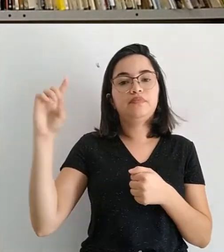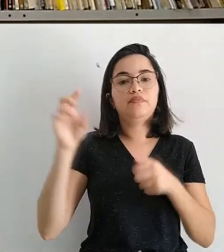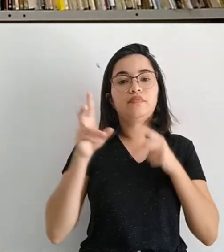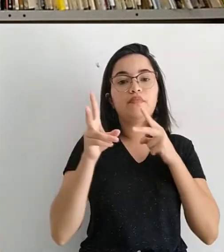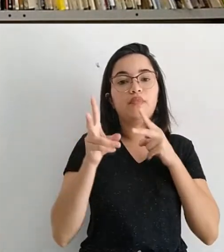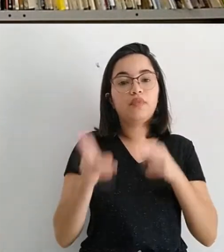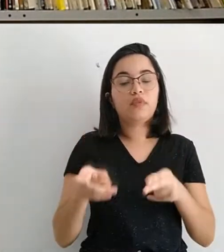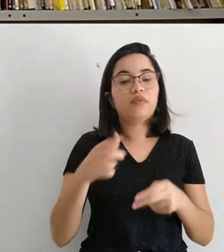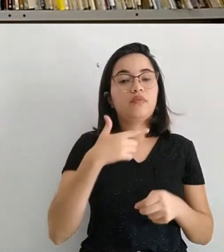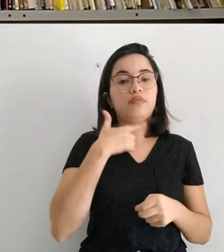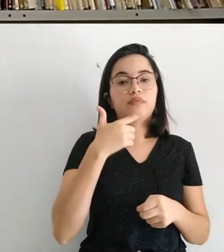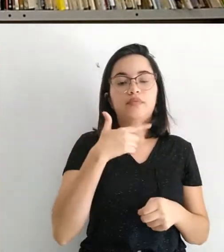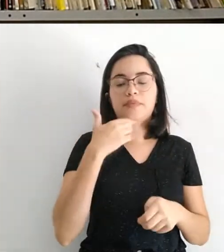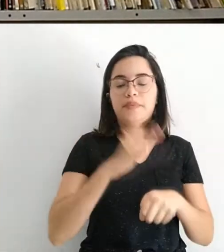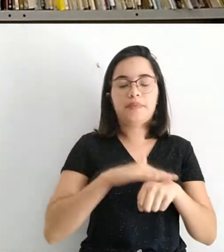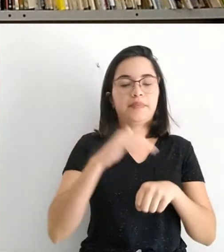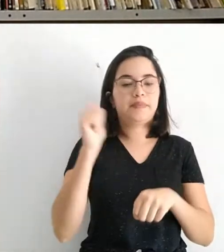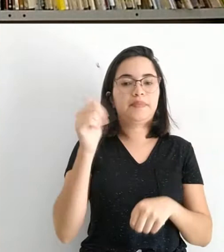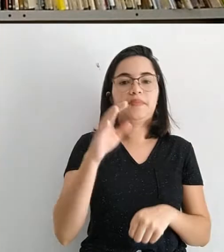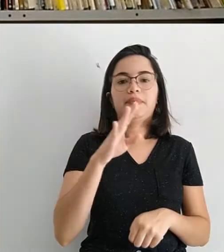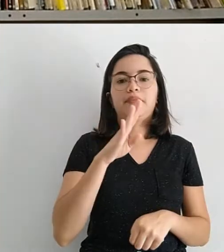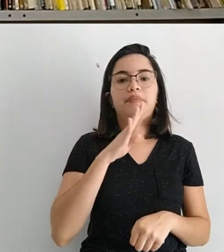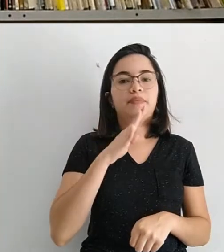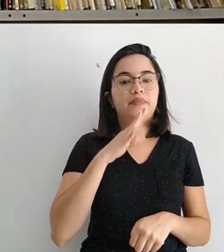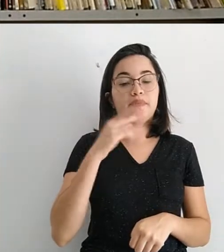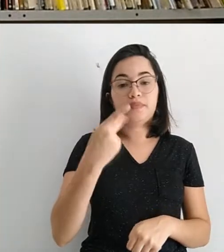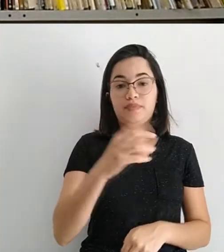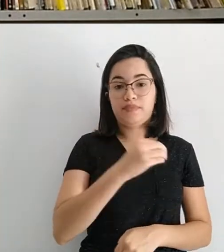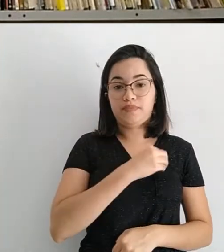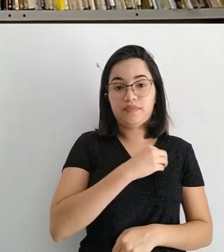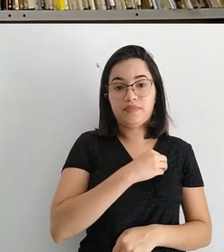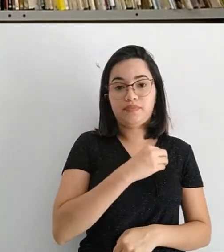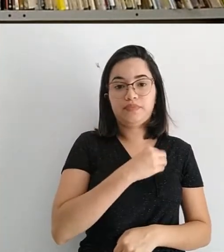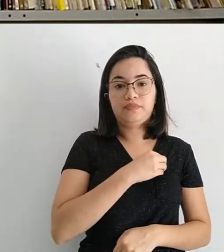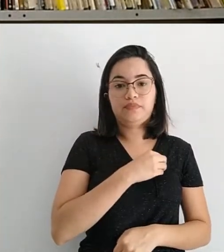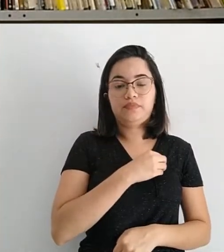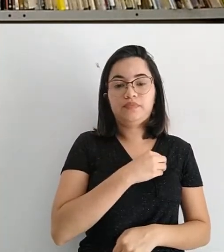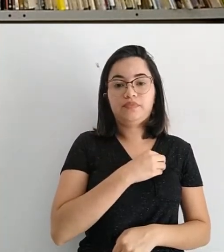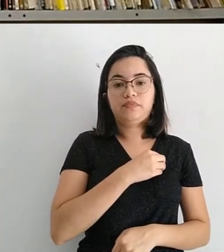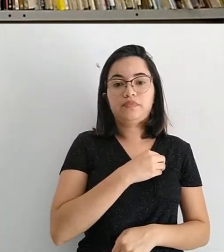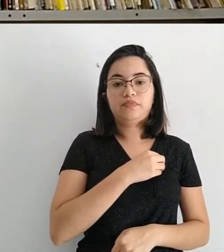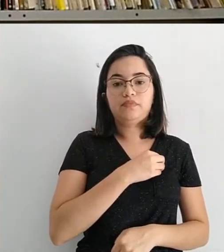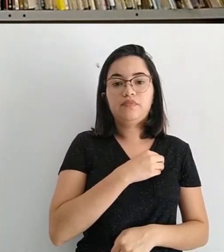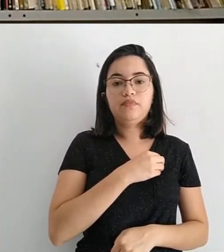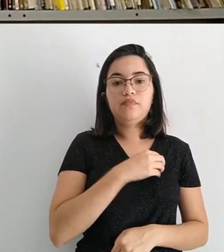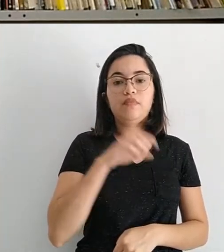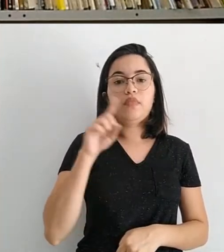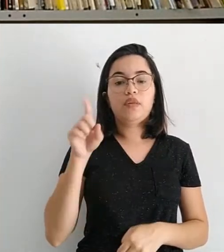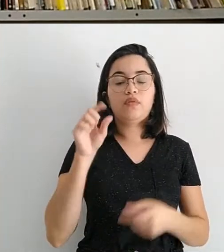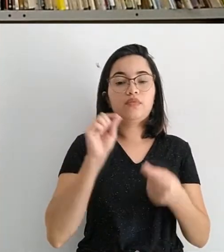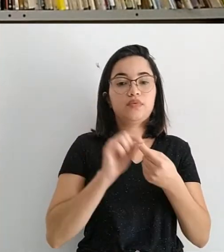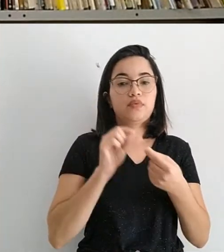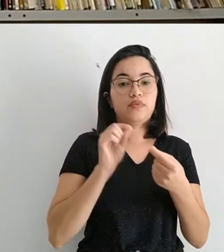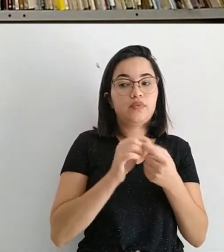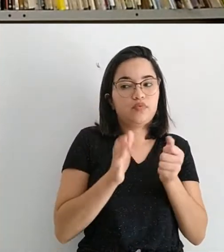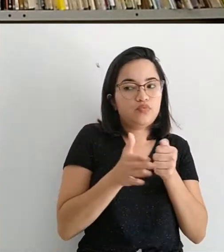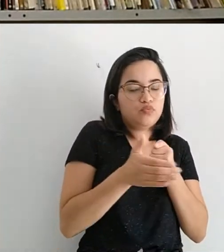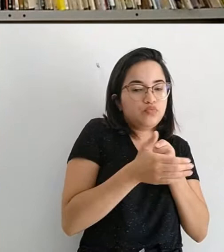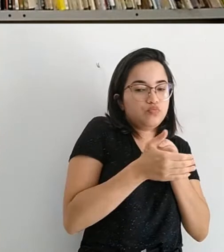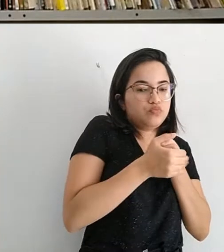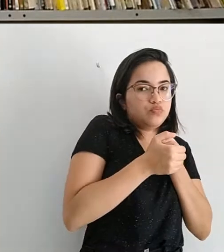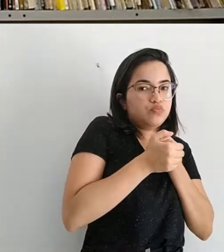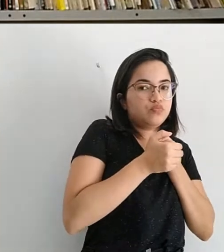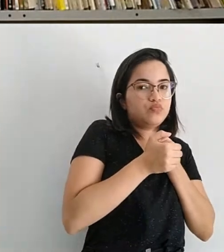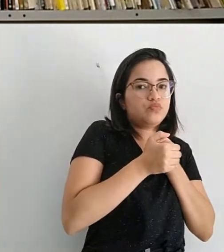Mesmo que ninguém mais conheça seus pecados, aquilo que você fez em